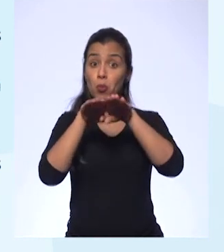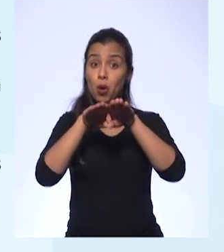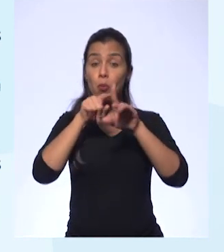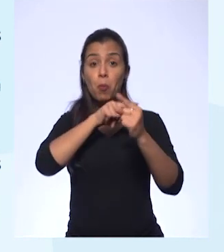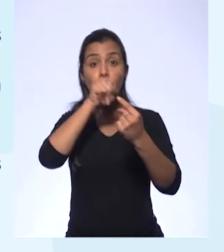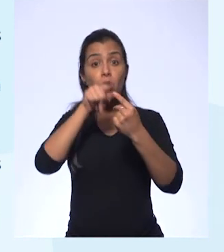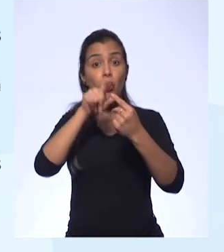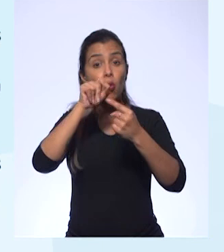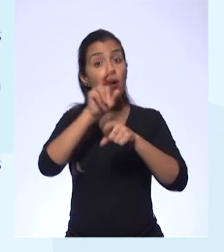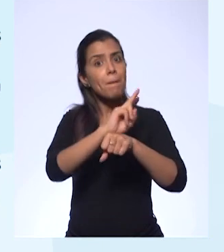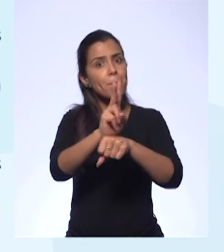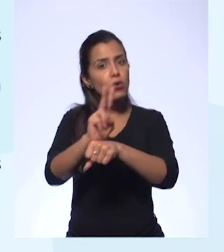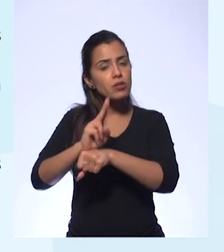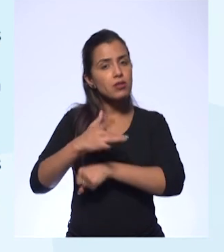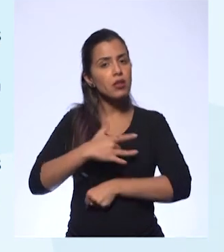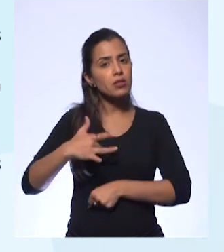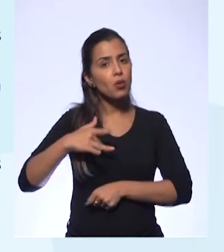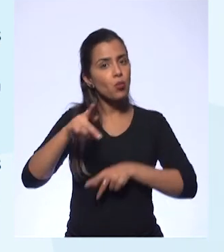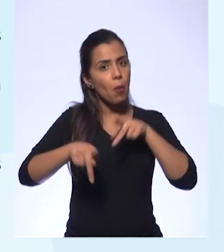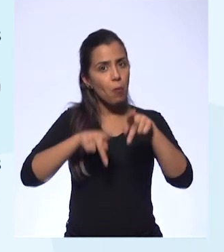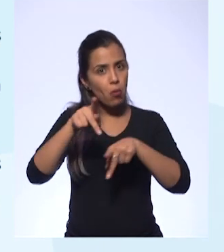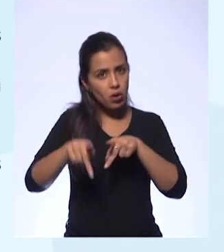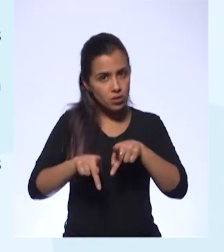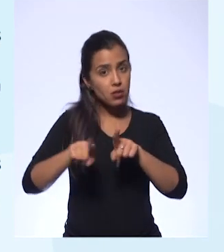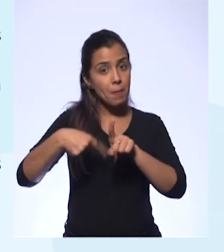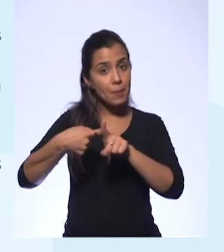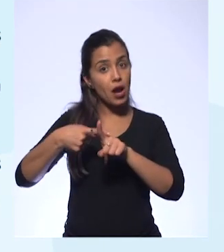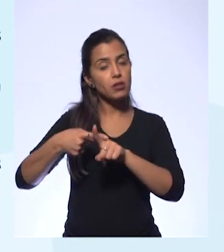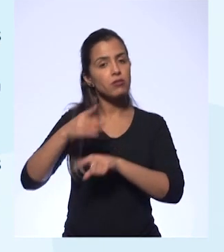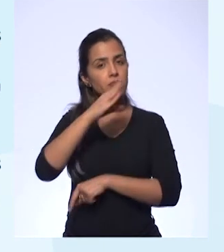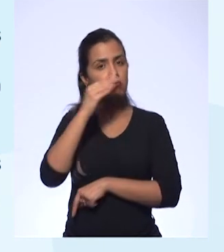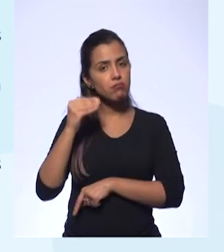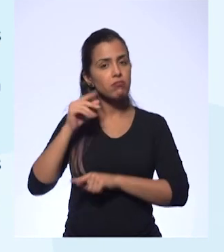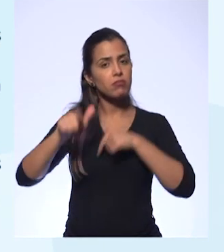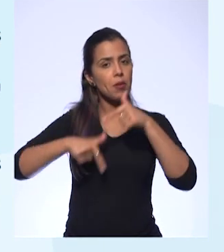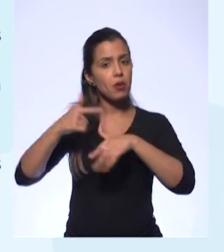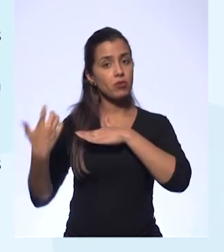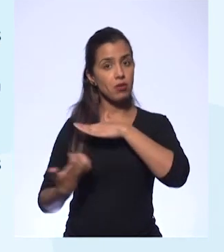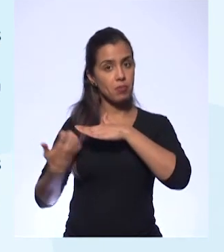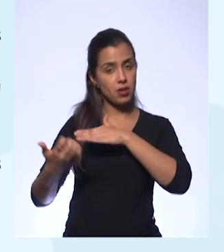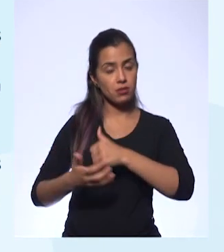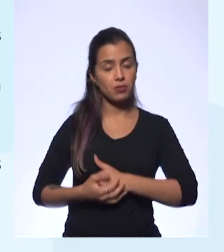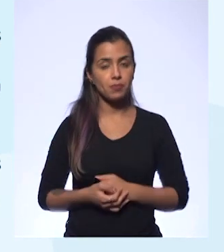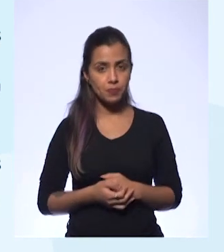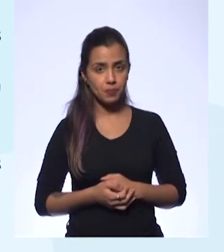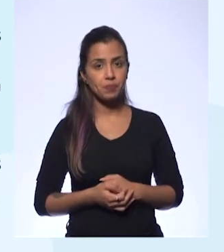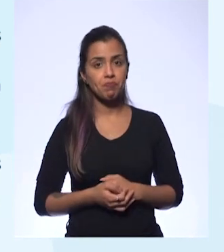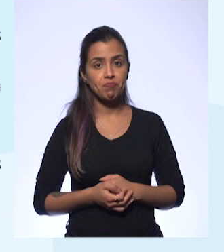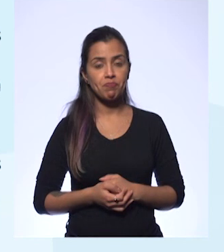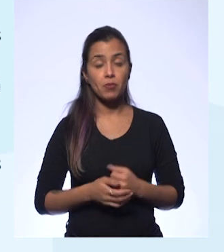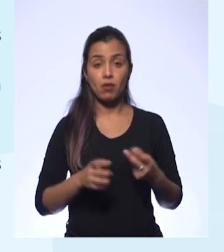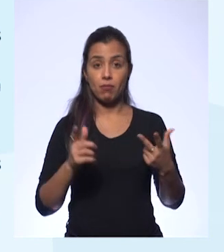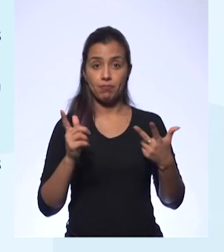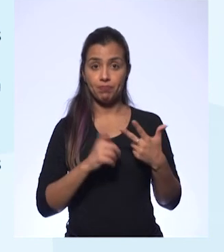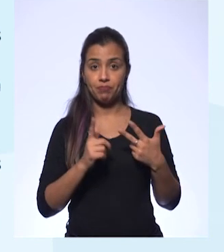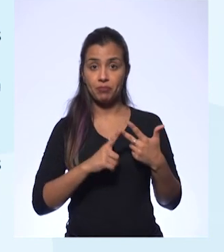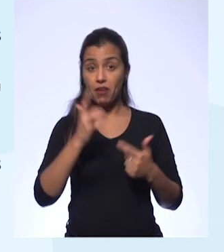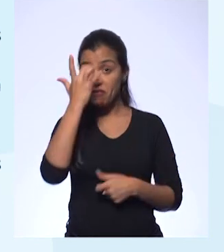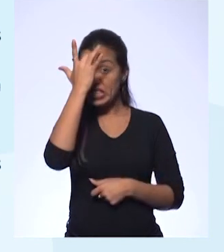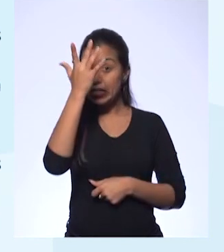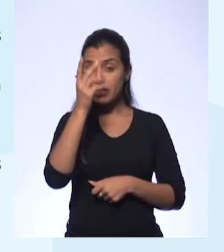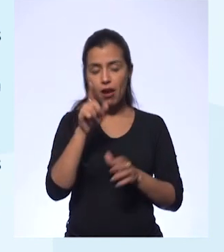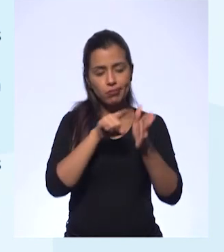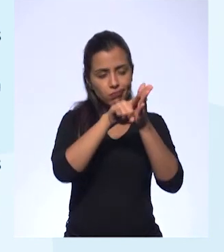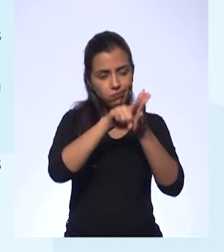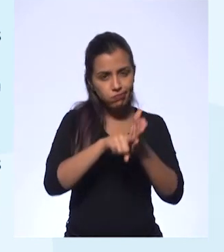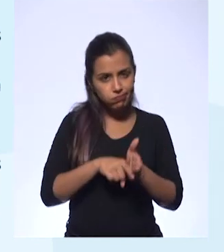a proteger a saúde da população e dos trabalhadores da indústria, facilitar a investigação, garantir que os